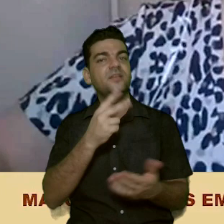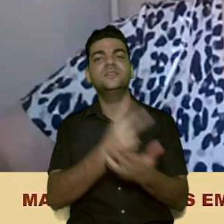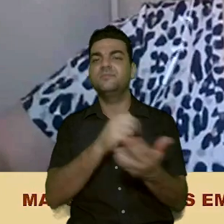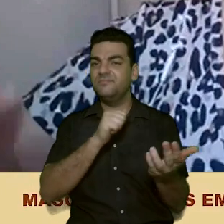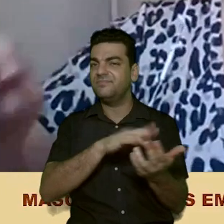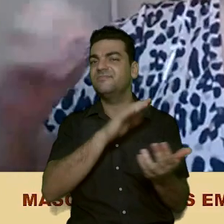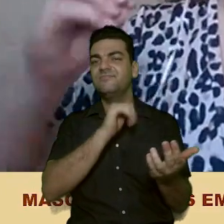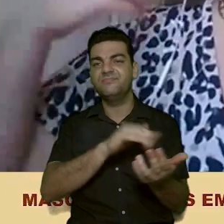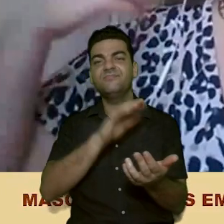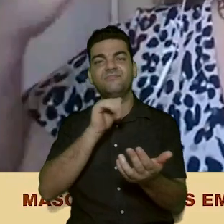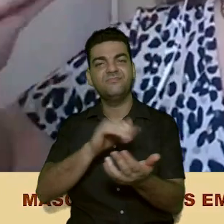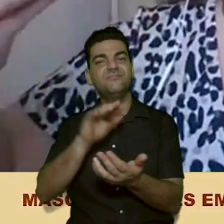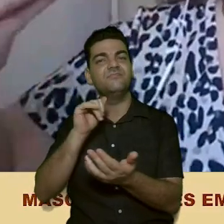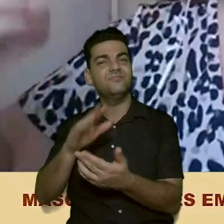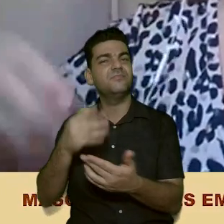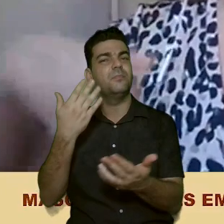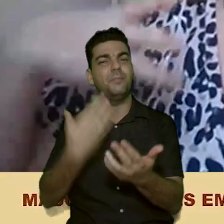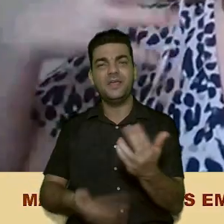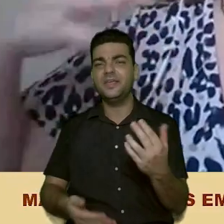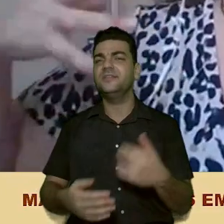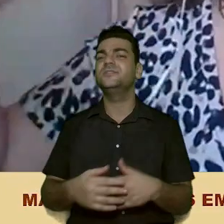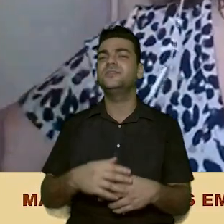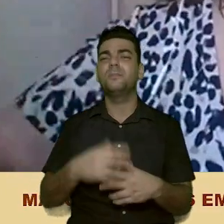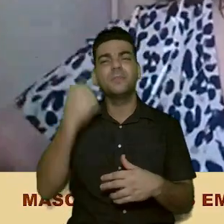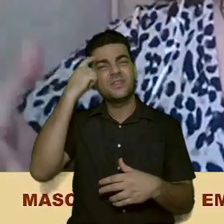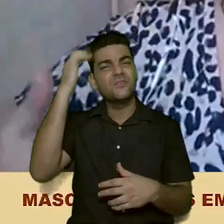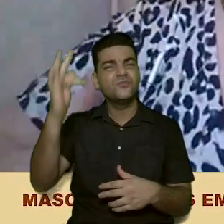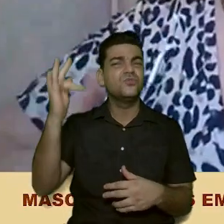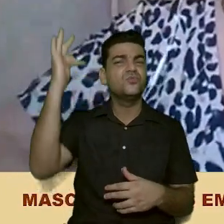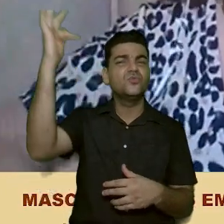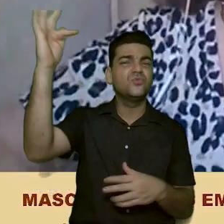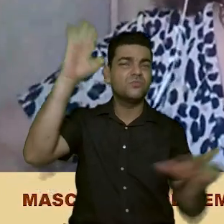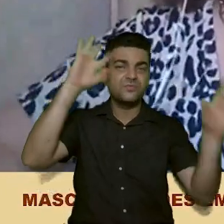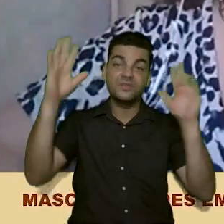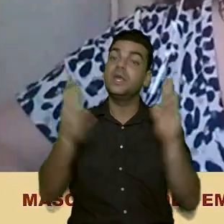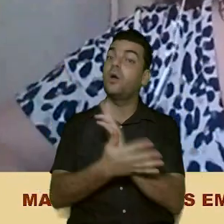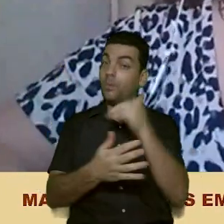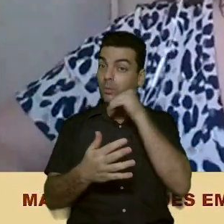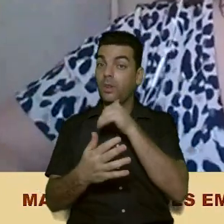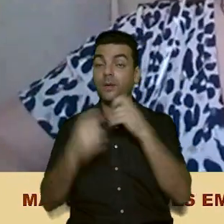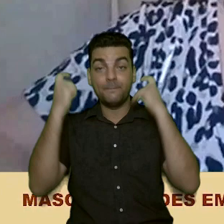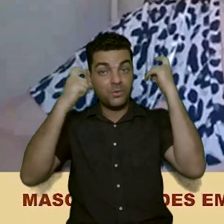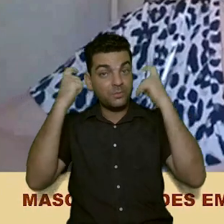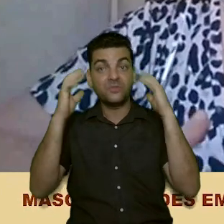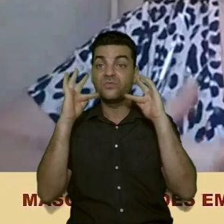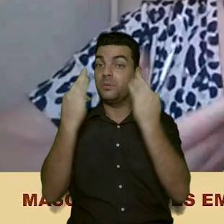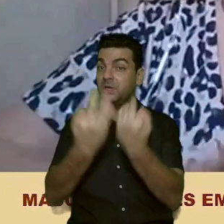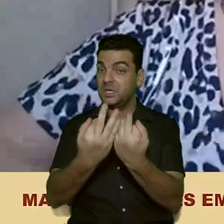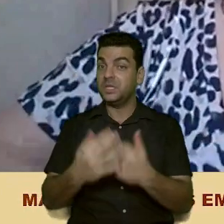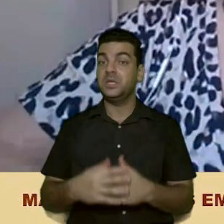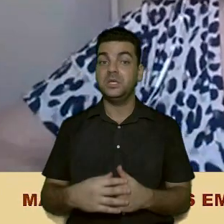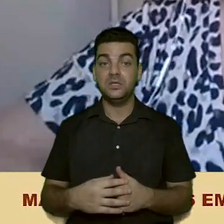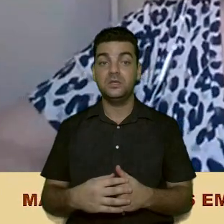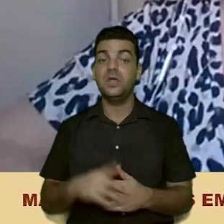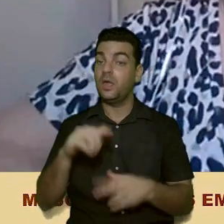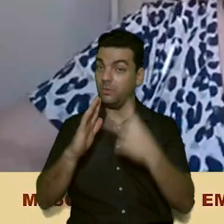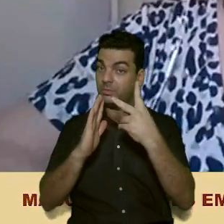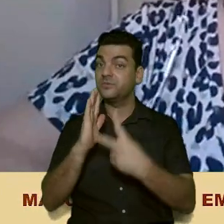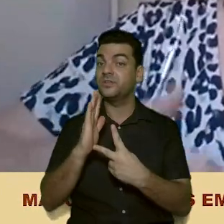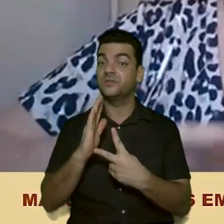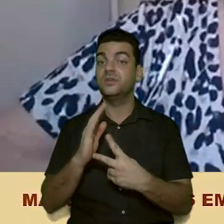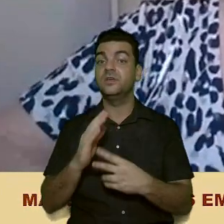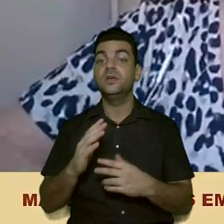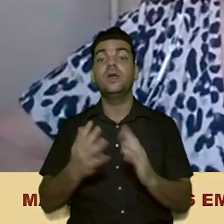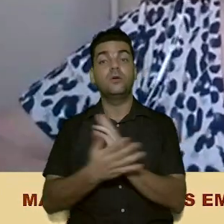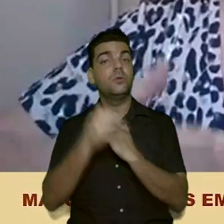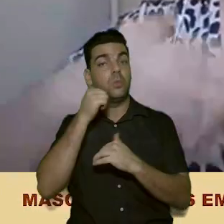espaços, perdemos sonhos, né? Construir uma família é um sonho. né? É um projeto para o qual as mulheres se